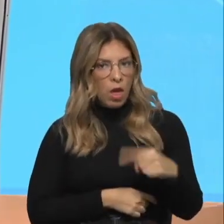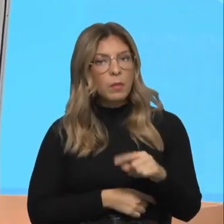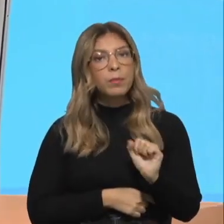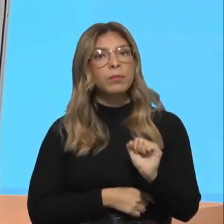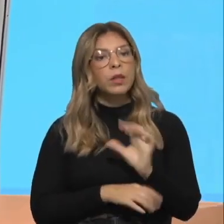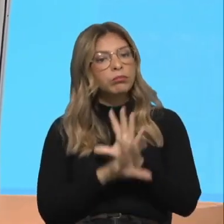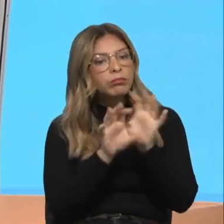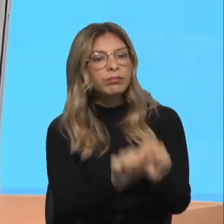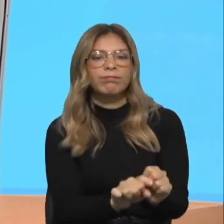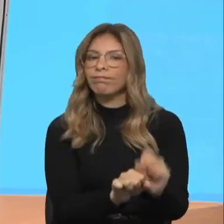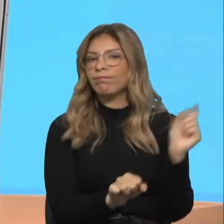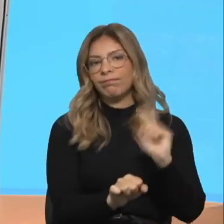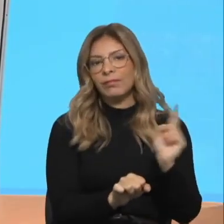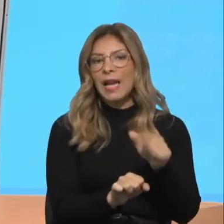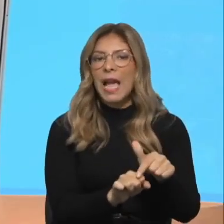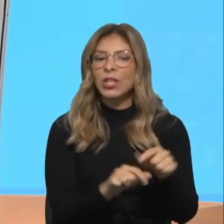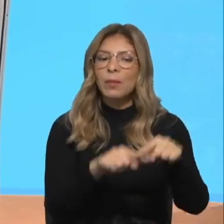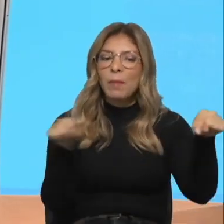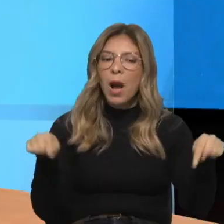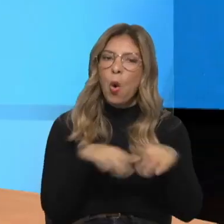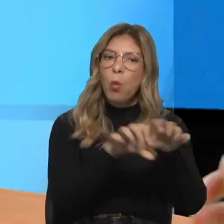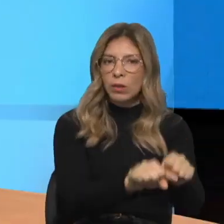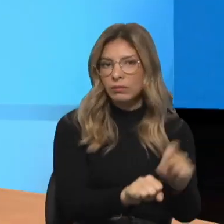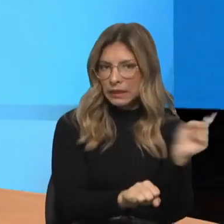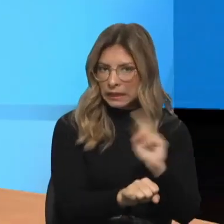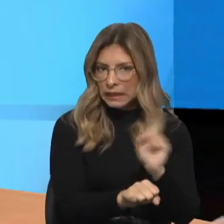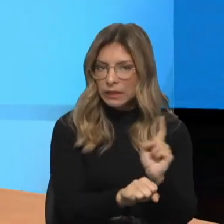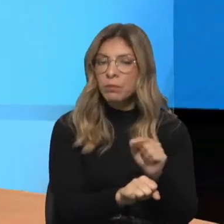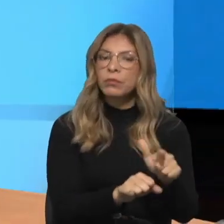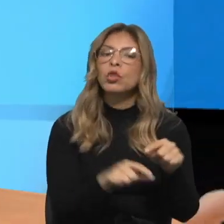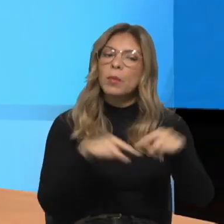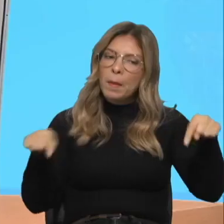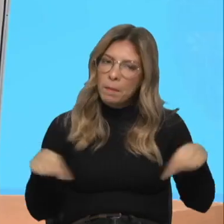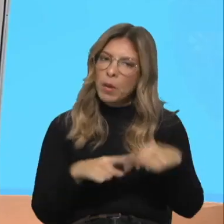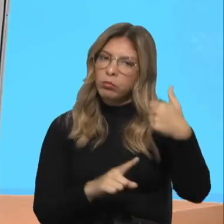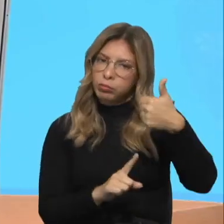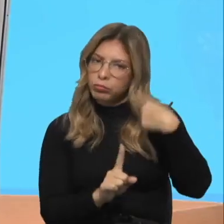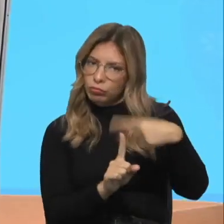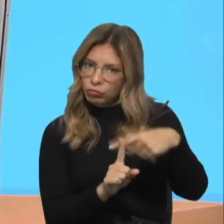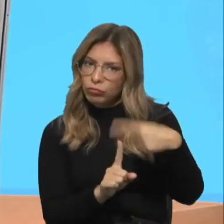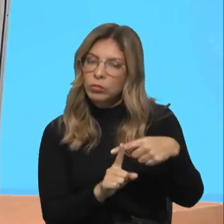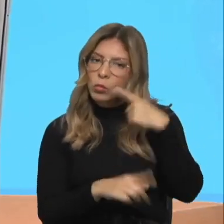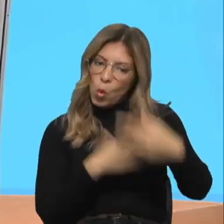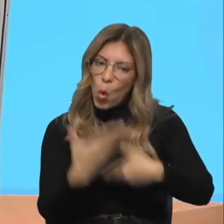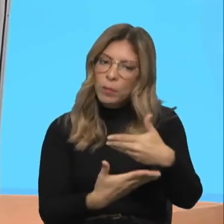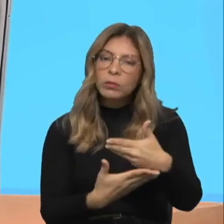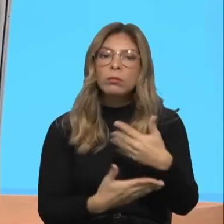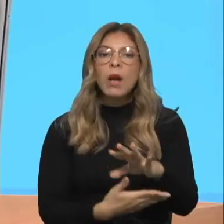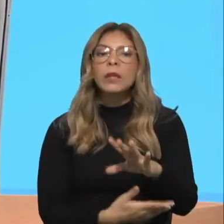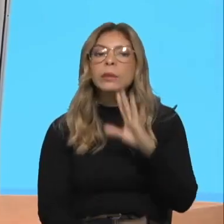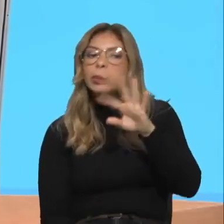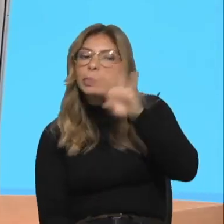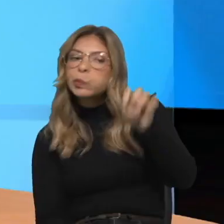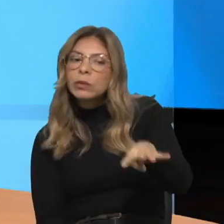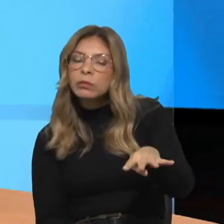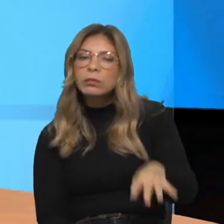ocupar esse espaço. O espaço é bom na medida em que se percorrer, mas se deixar aberto. E importa